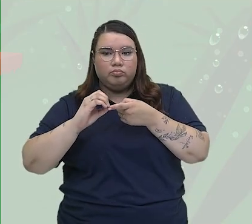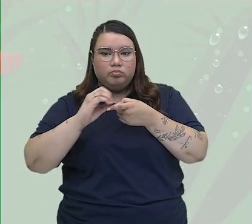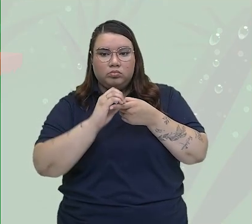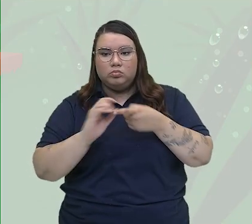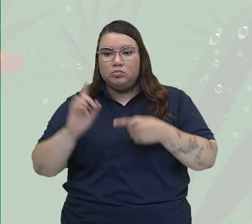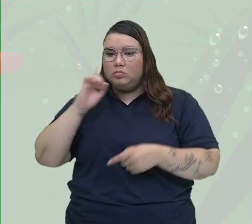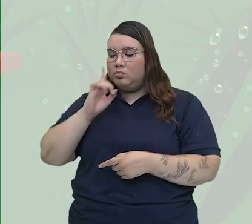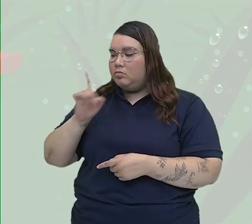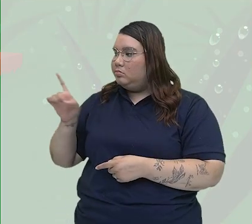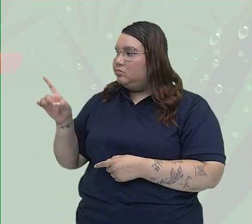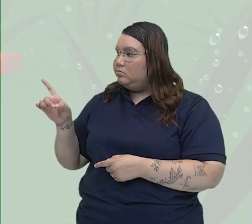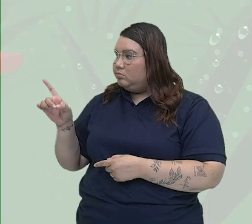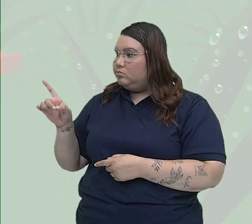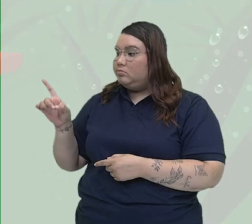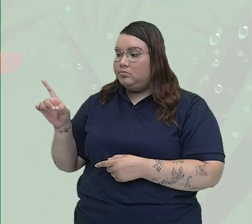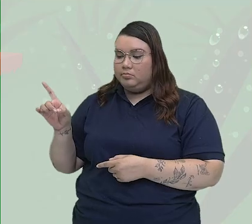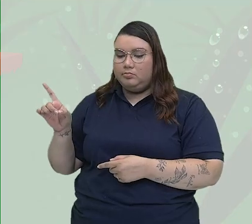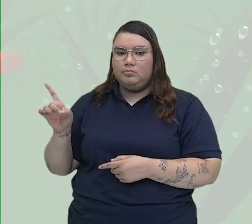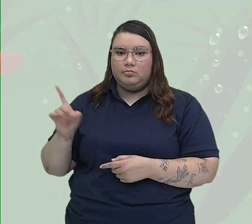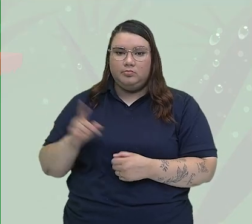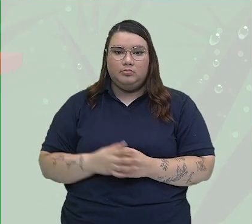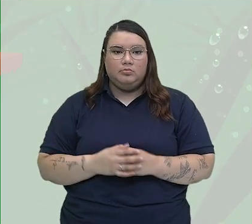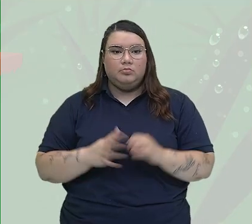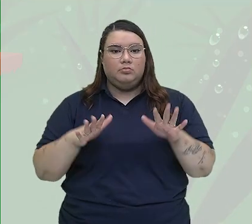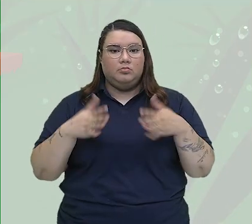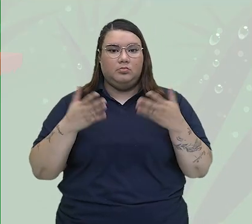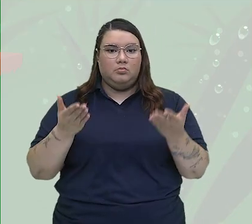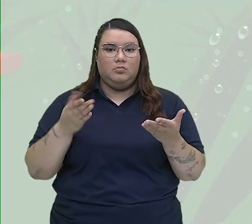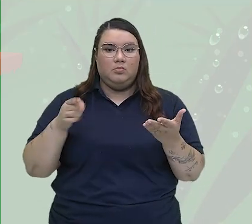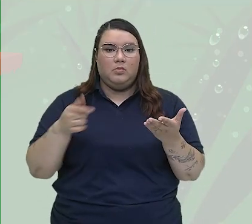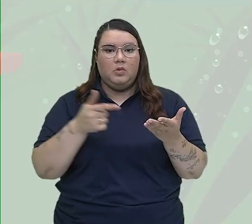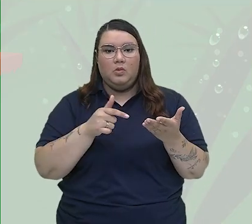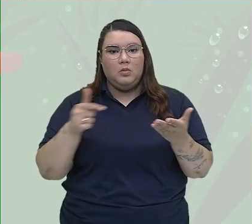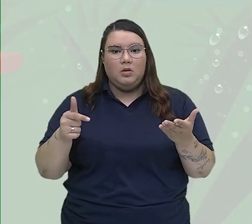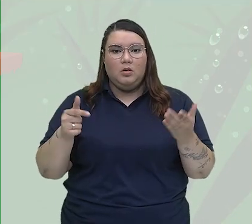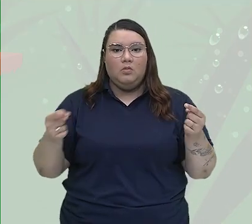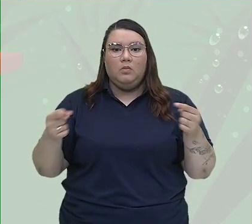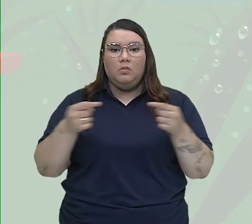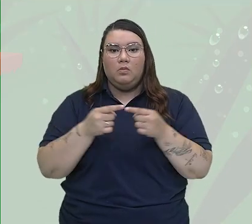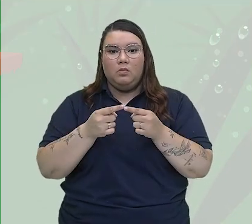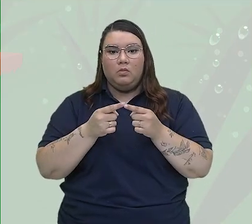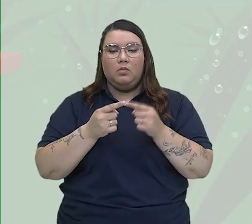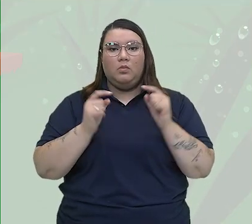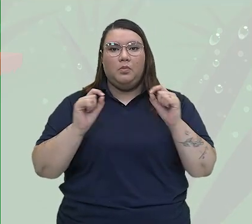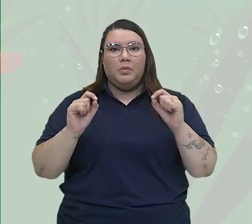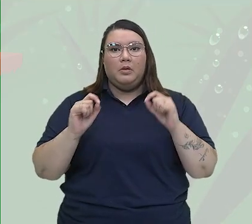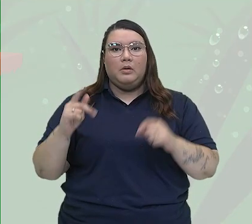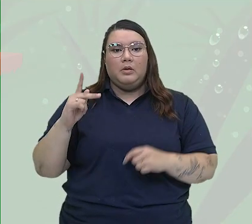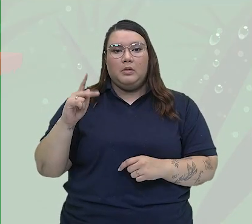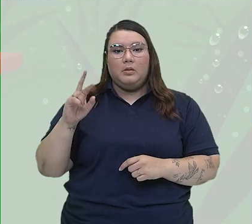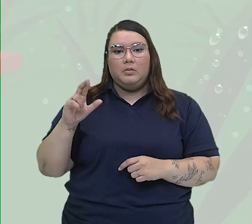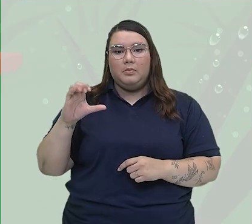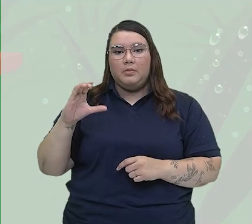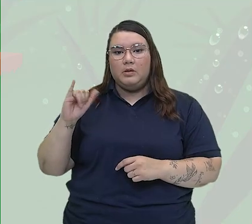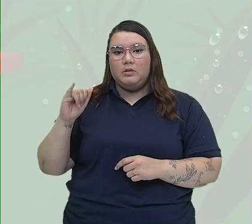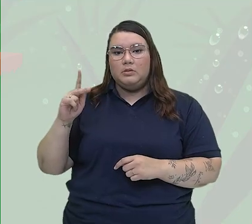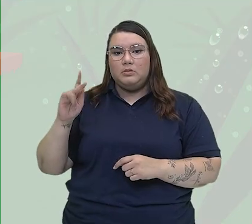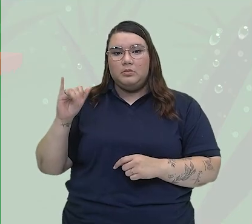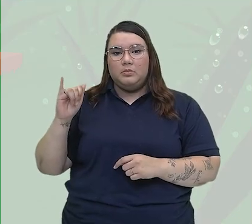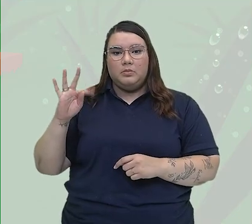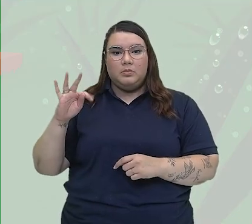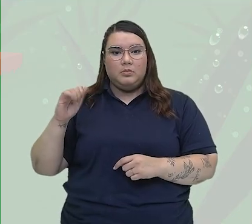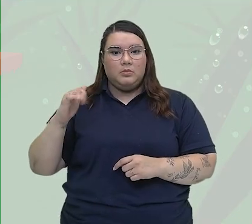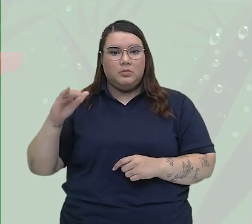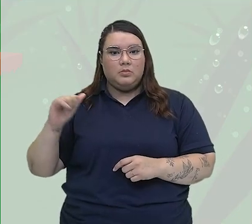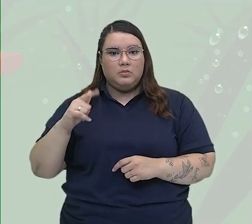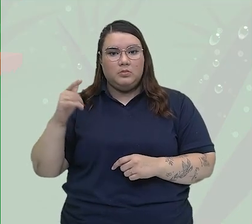vê na vegetação, nas plantas. E ele não se trata, então, da questão da precipitação, porque ele é formado